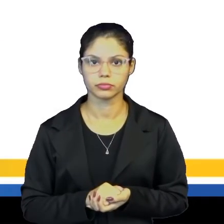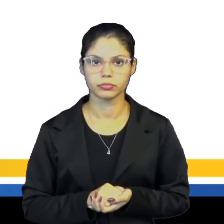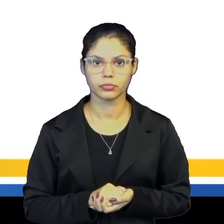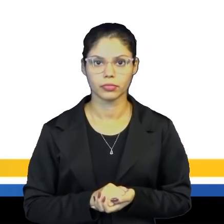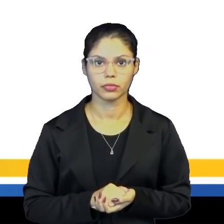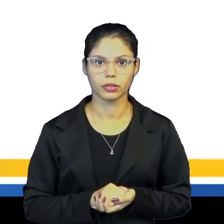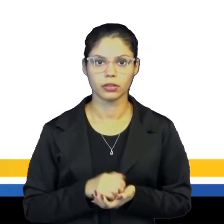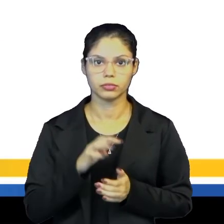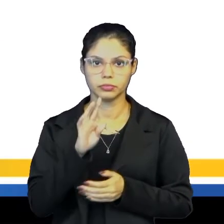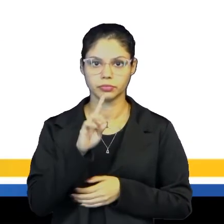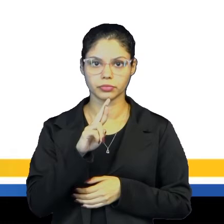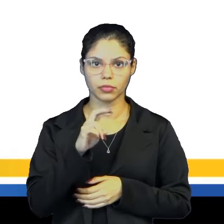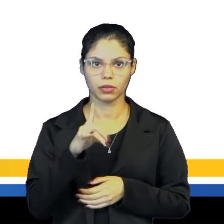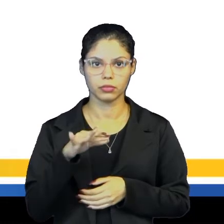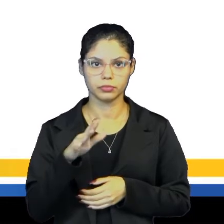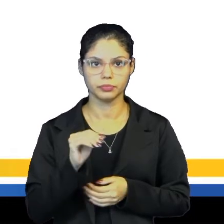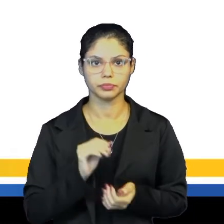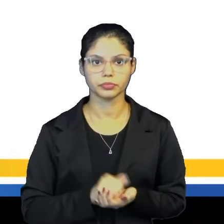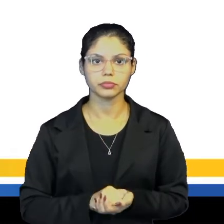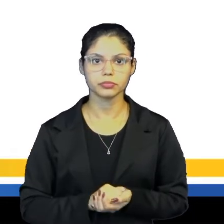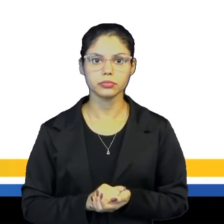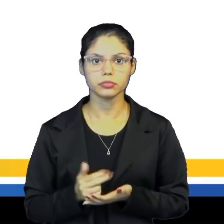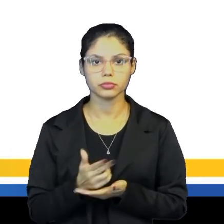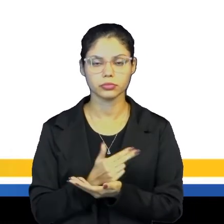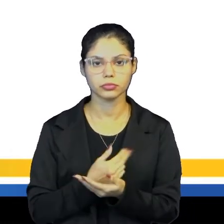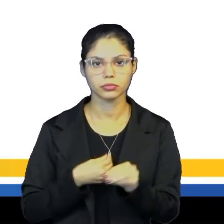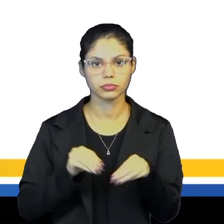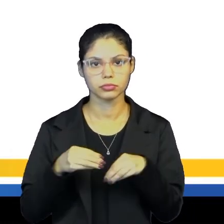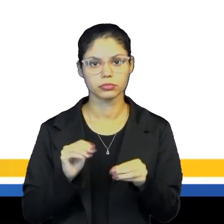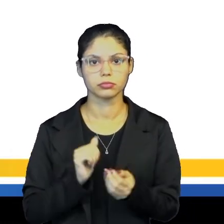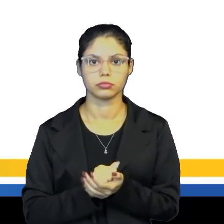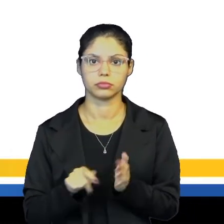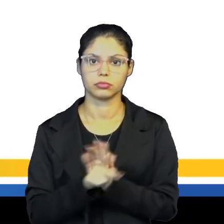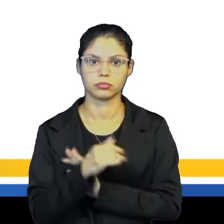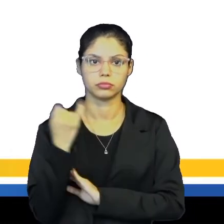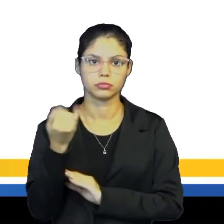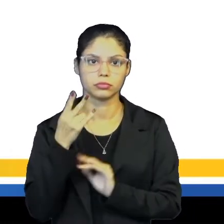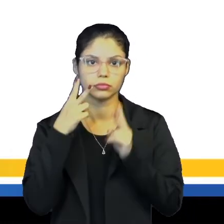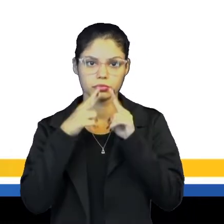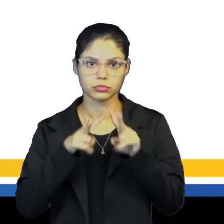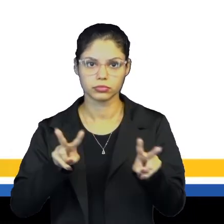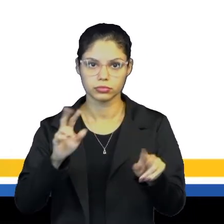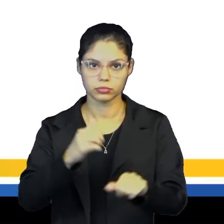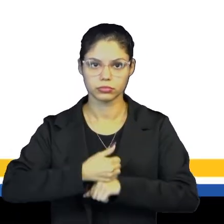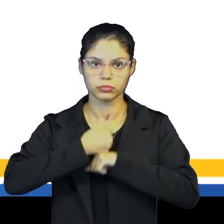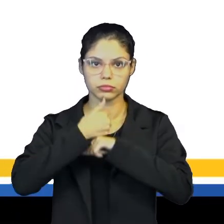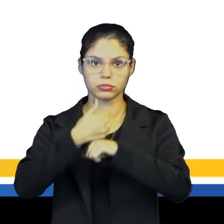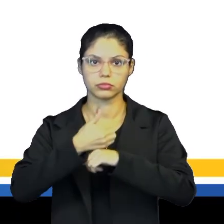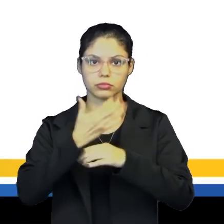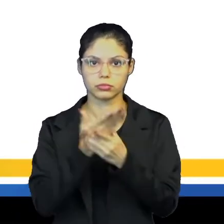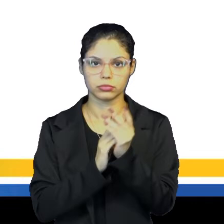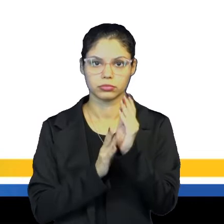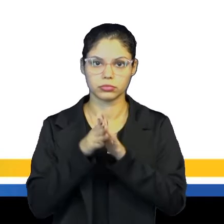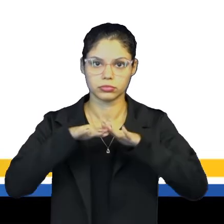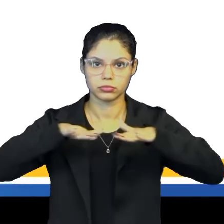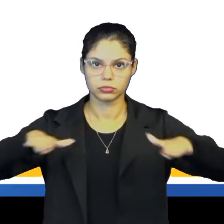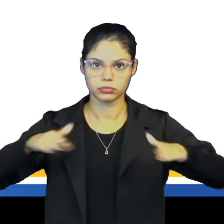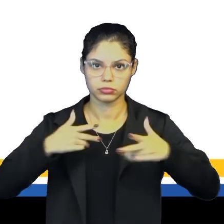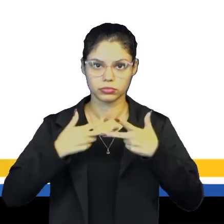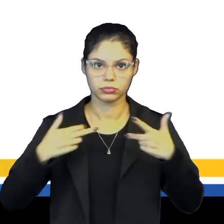Bom, a textura, né, nas artes plásticas é o elemento visual que expressa a qualidade tátil